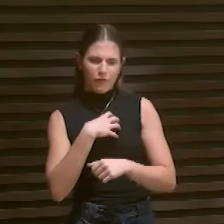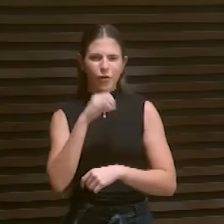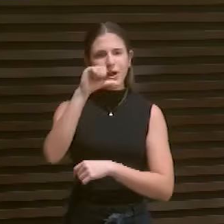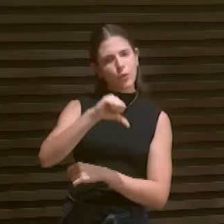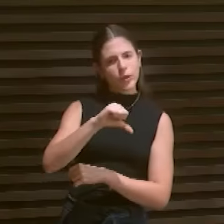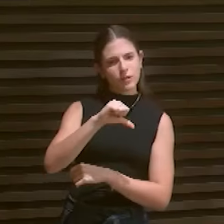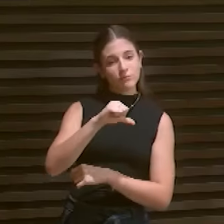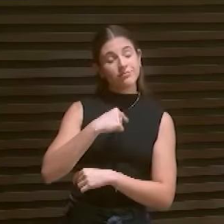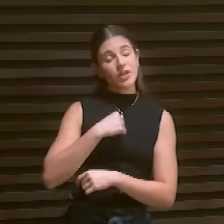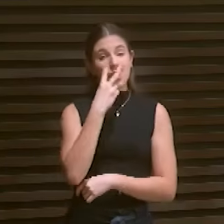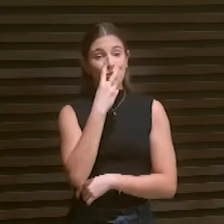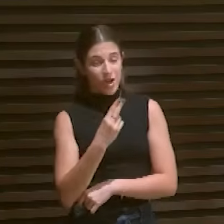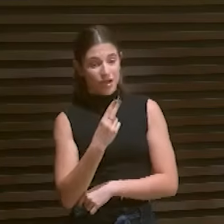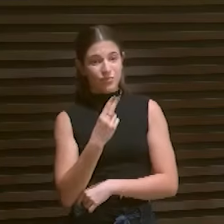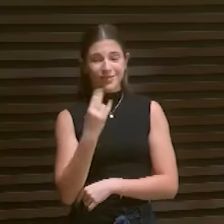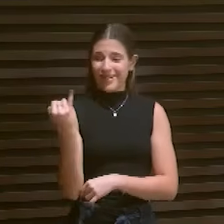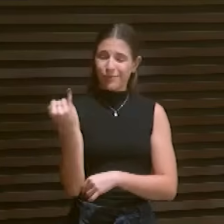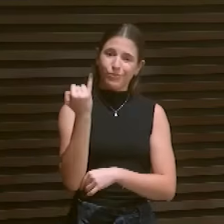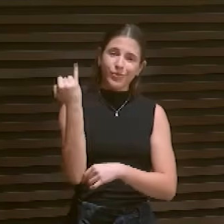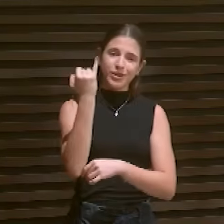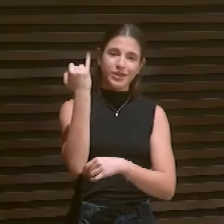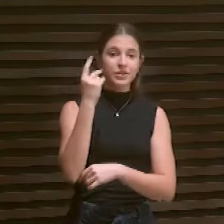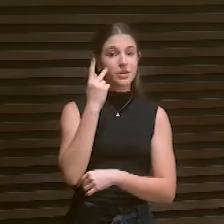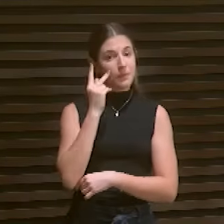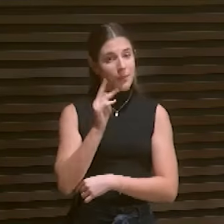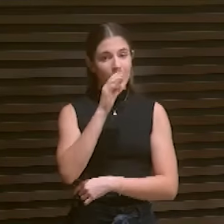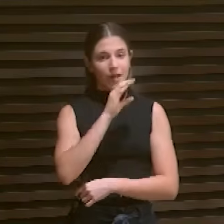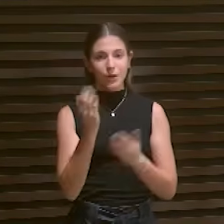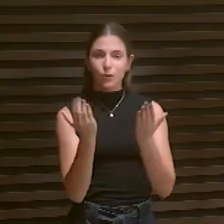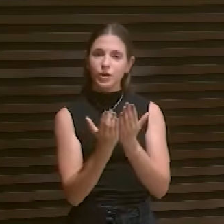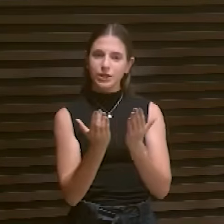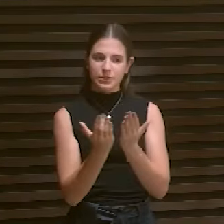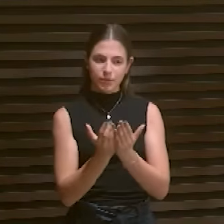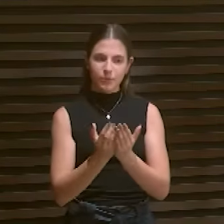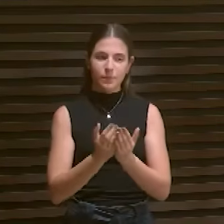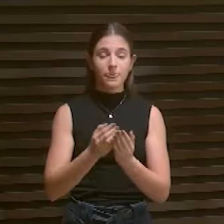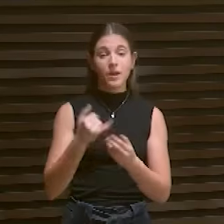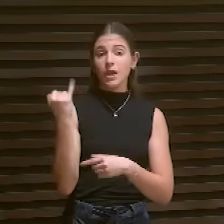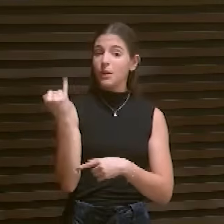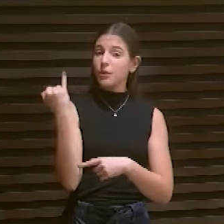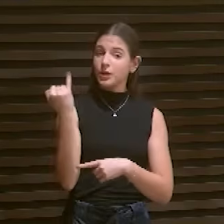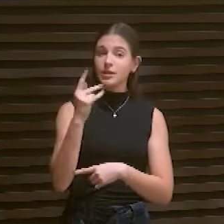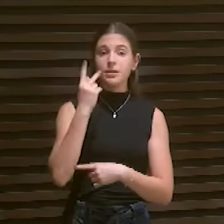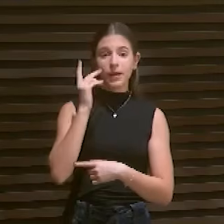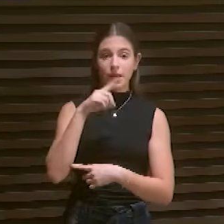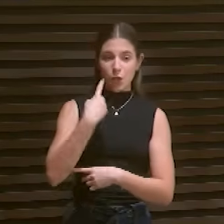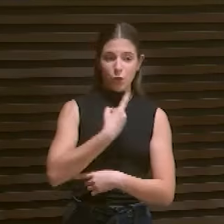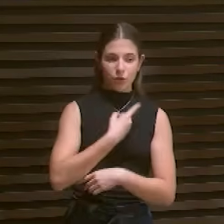porque é de suma importância para o cristão, de suma importância para a nossa